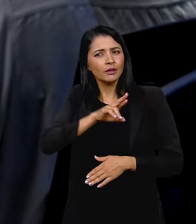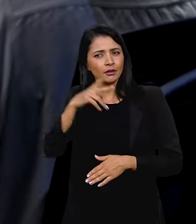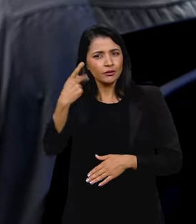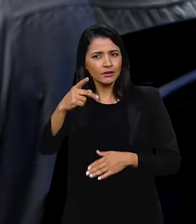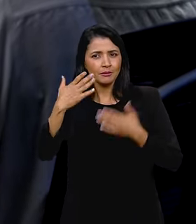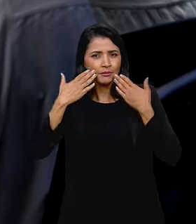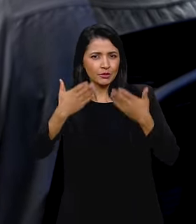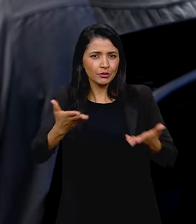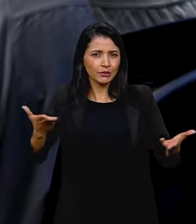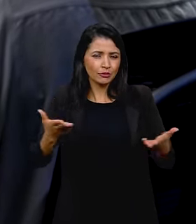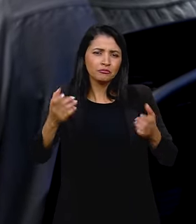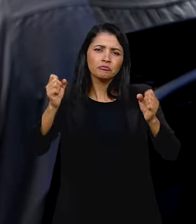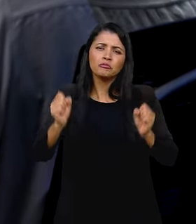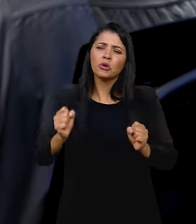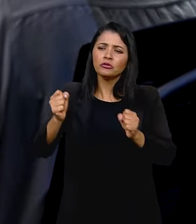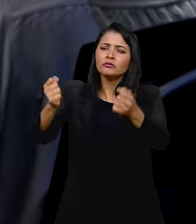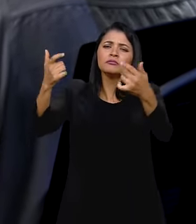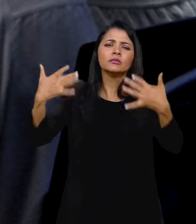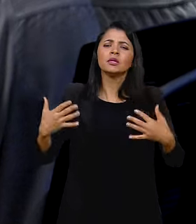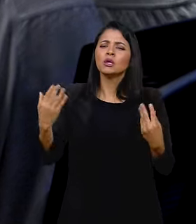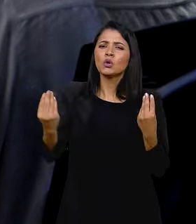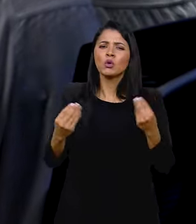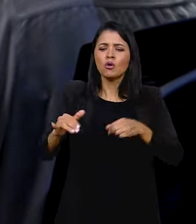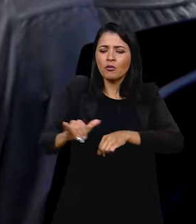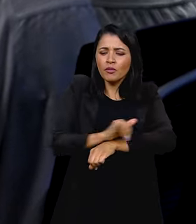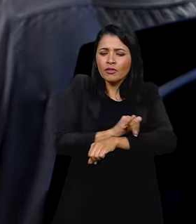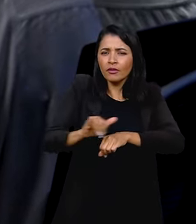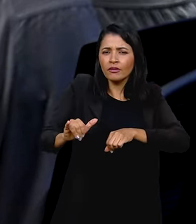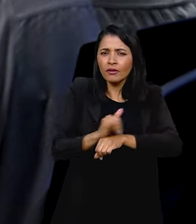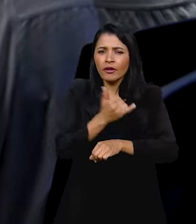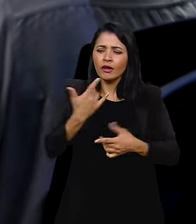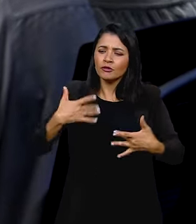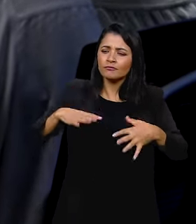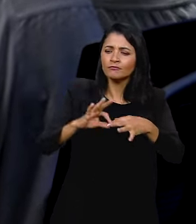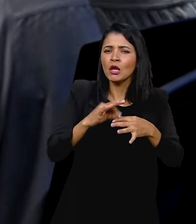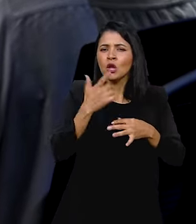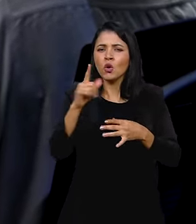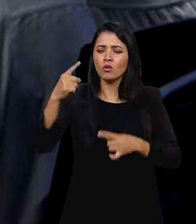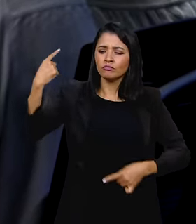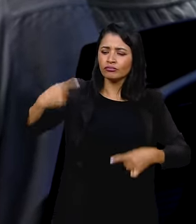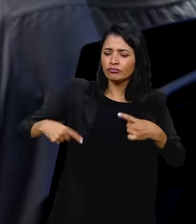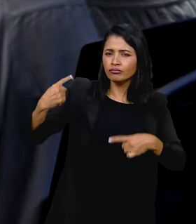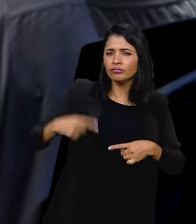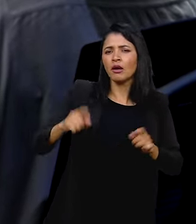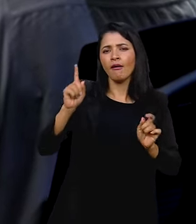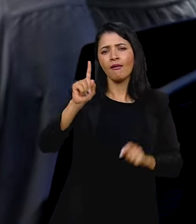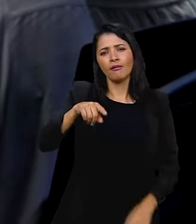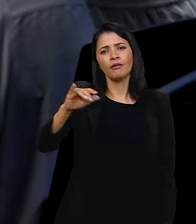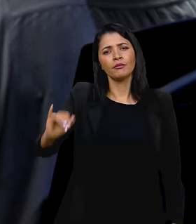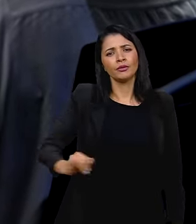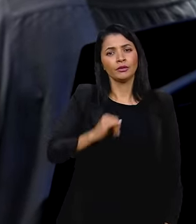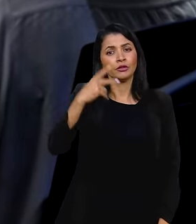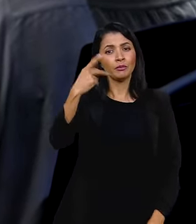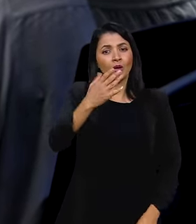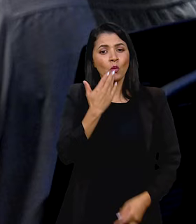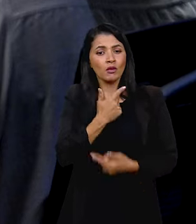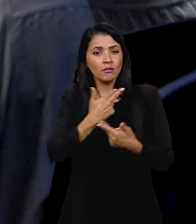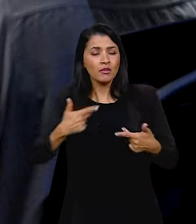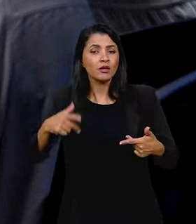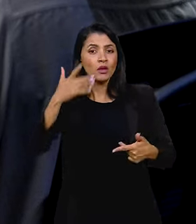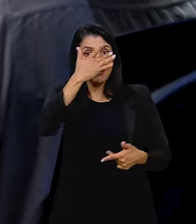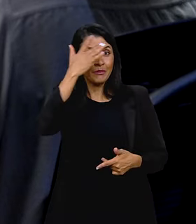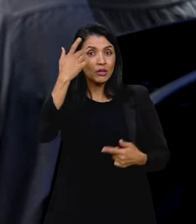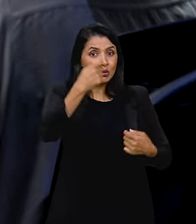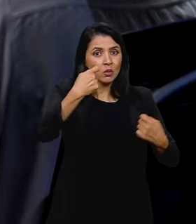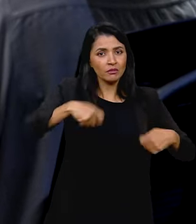eh a senhora poderia nos contar como essas estratégias Integradas e outras políticas elas são importantes PR os alimentos